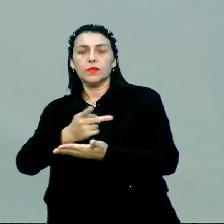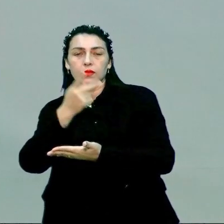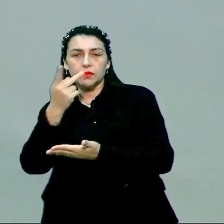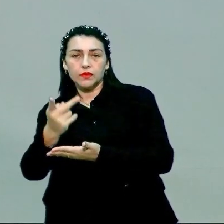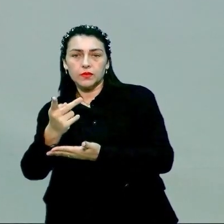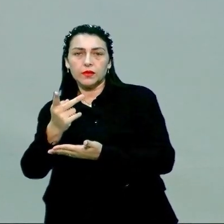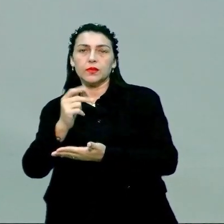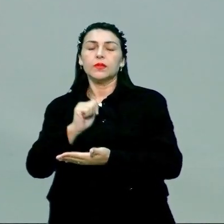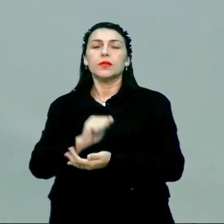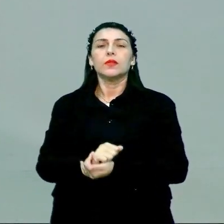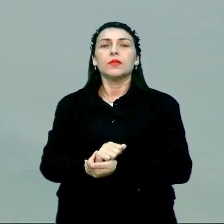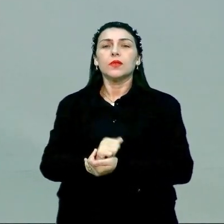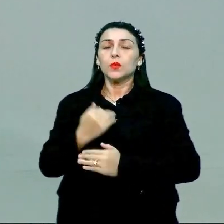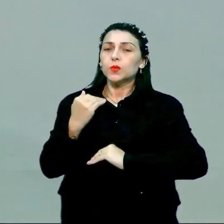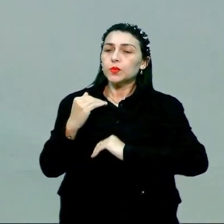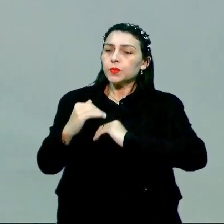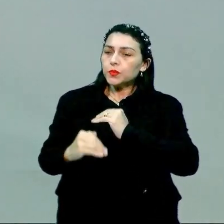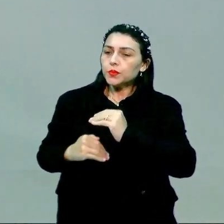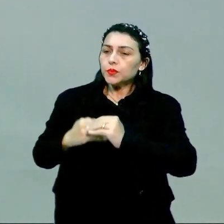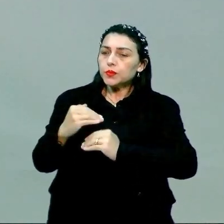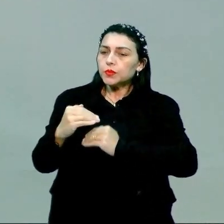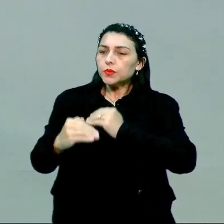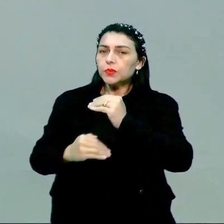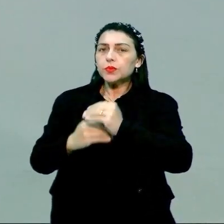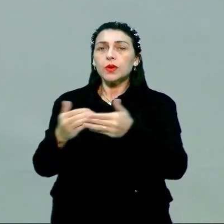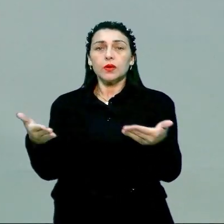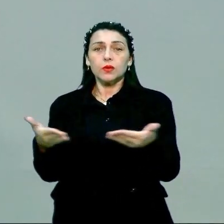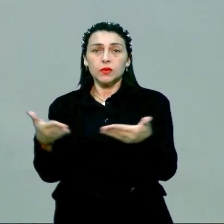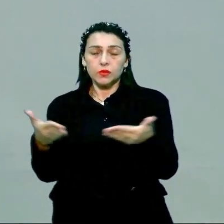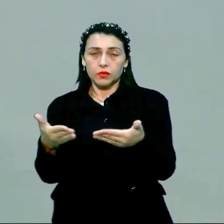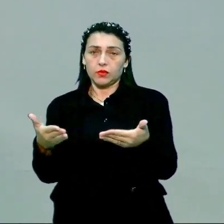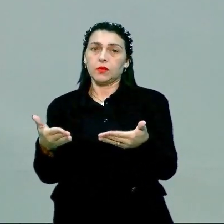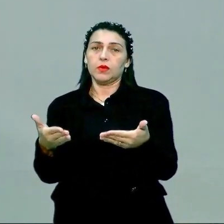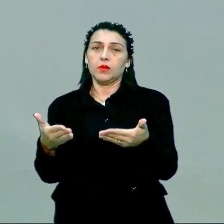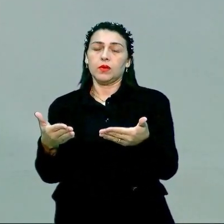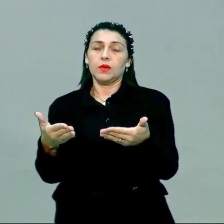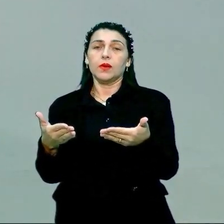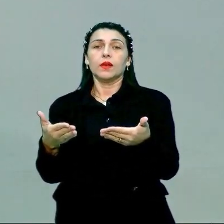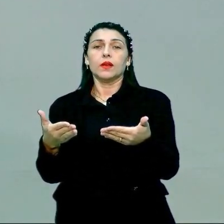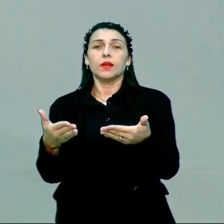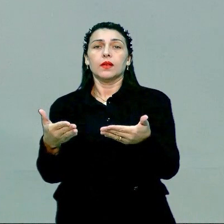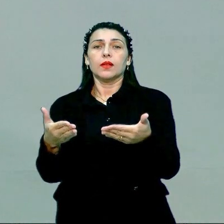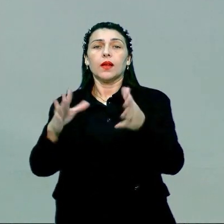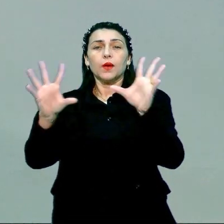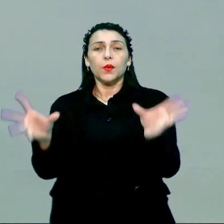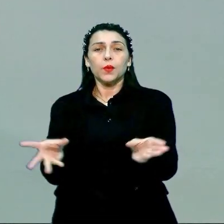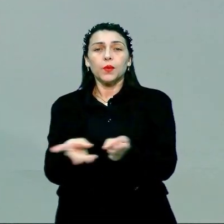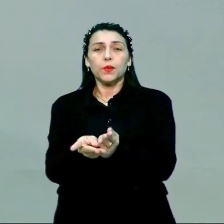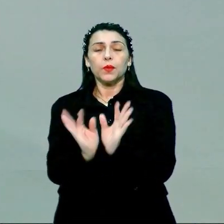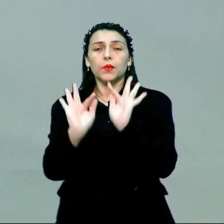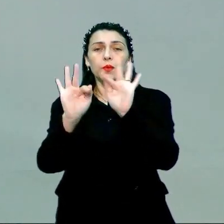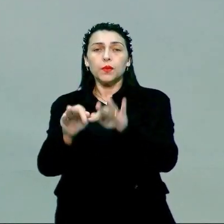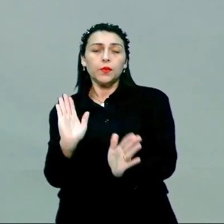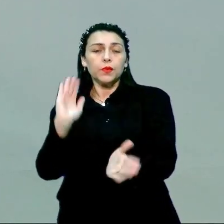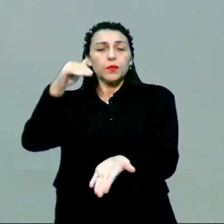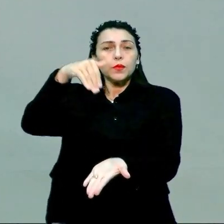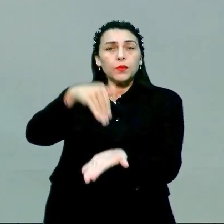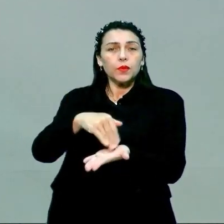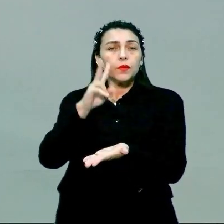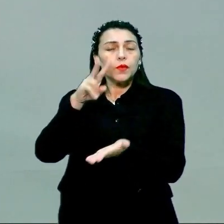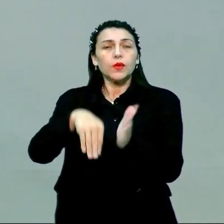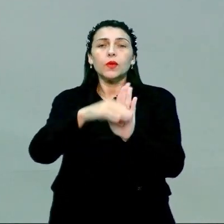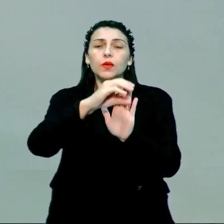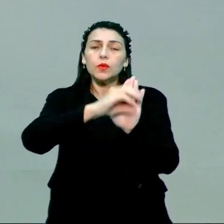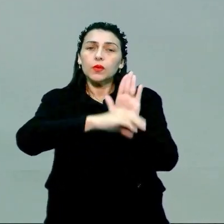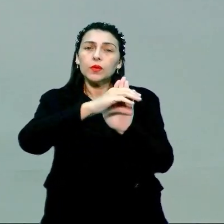falamos do desenvolvimento e agora chegamos à parte final. Acompanhe nossos